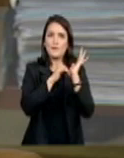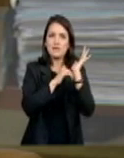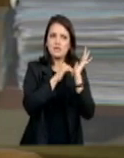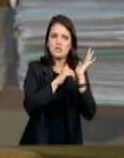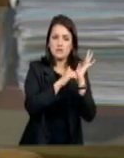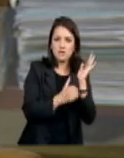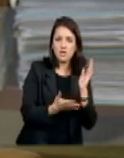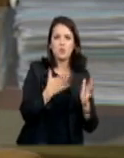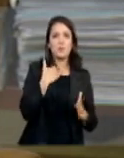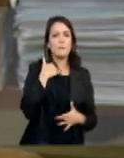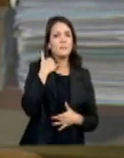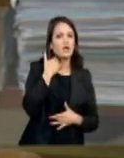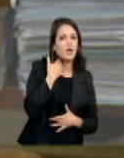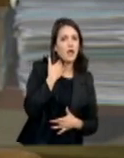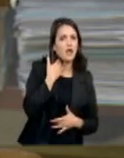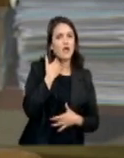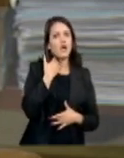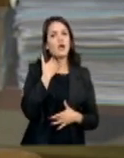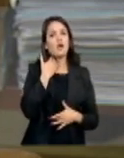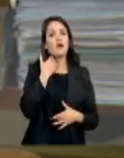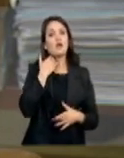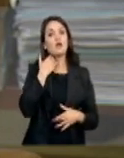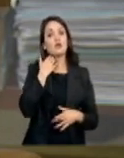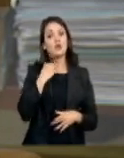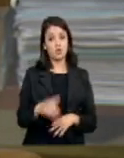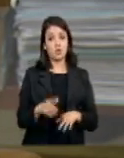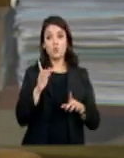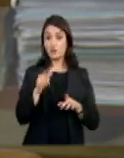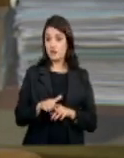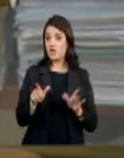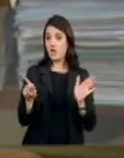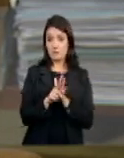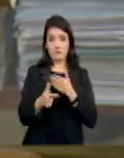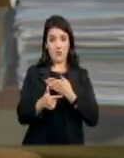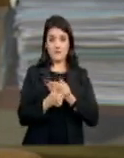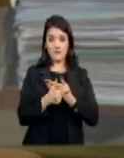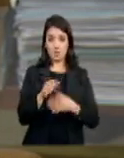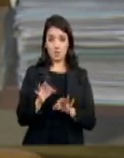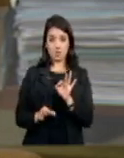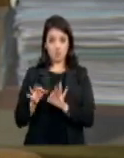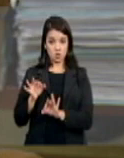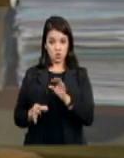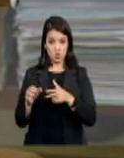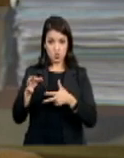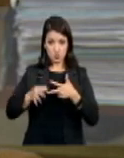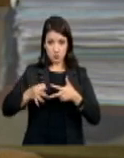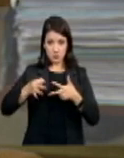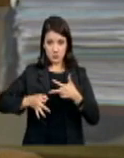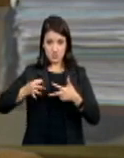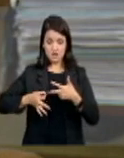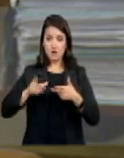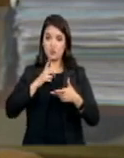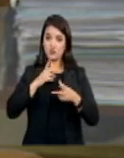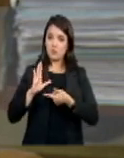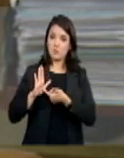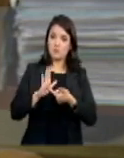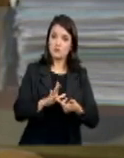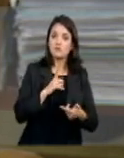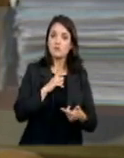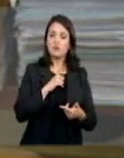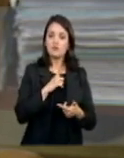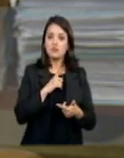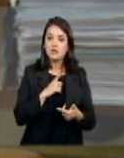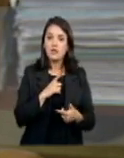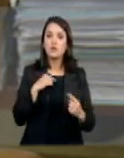fiscal ao poder judiciário com a necessária a demonstração da existência de causa